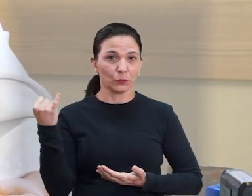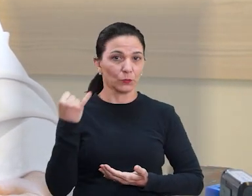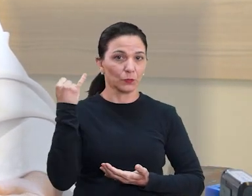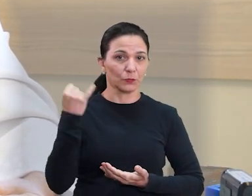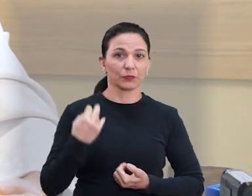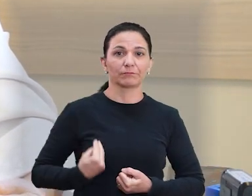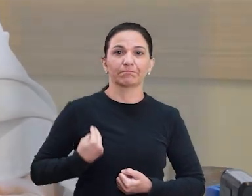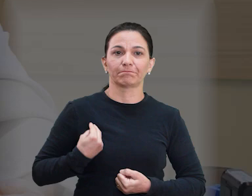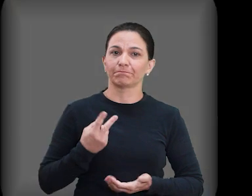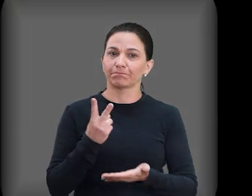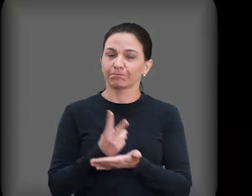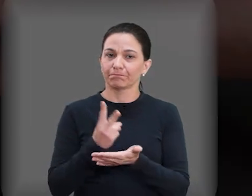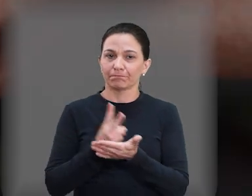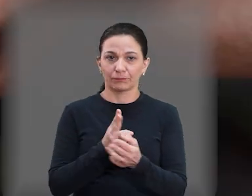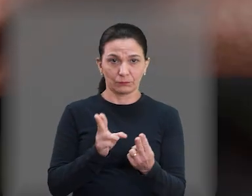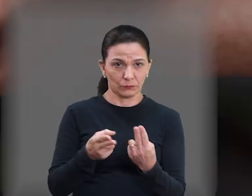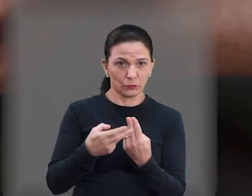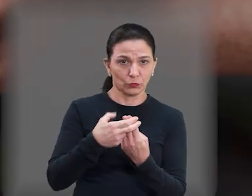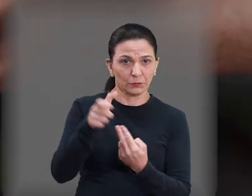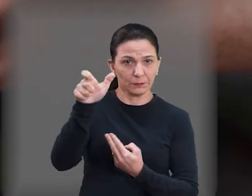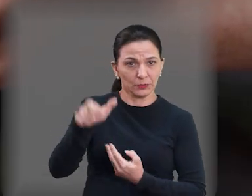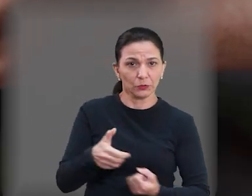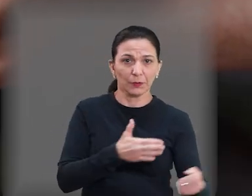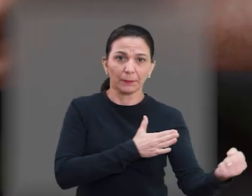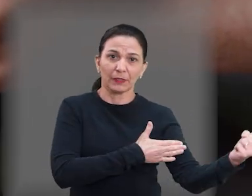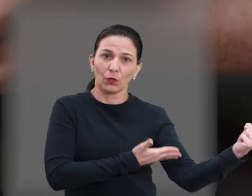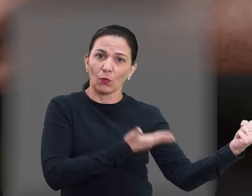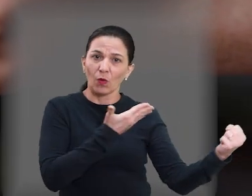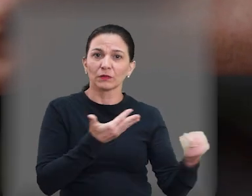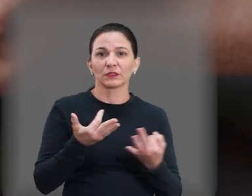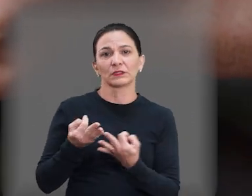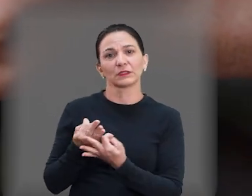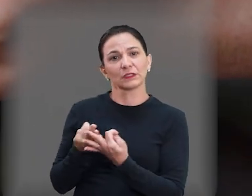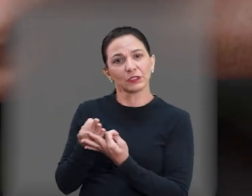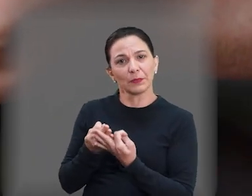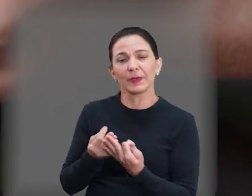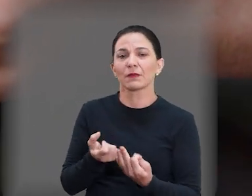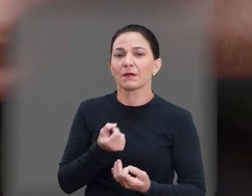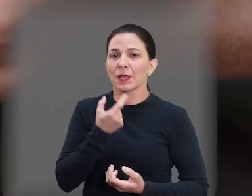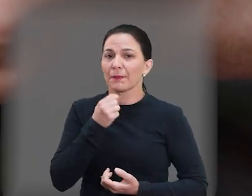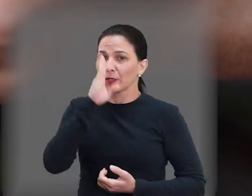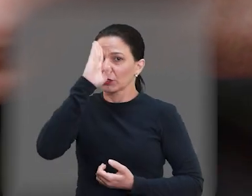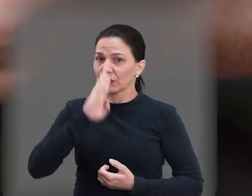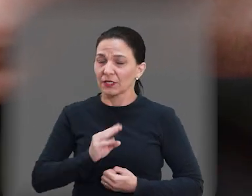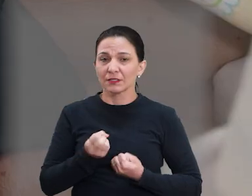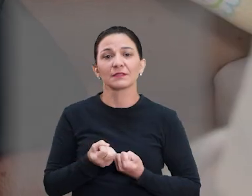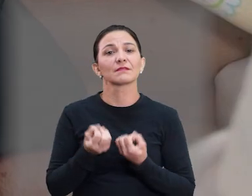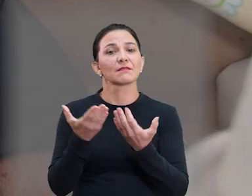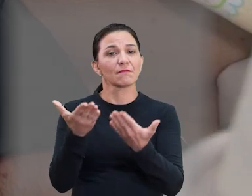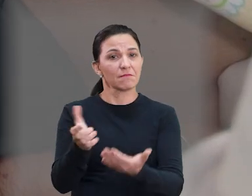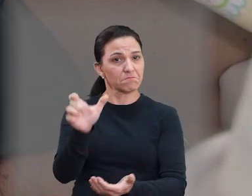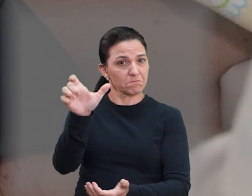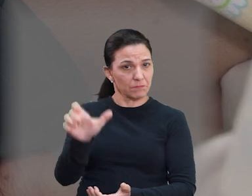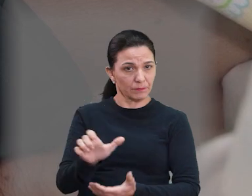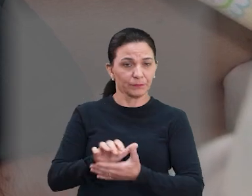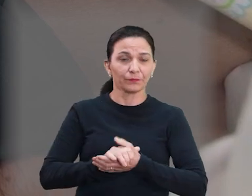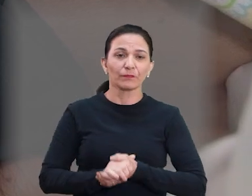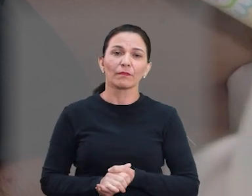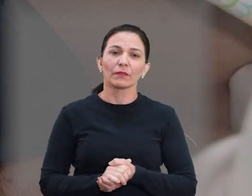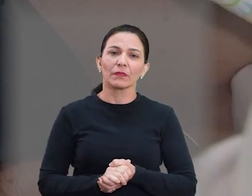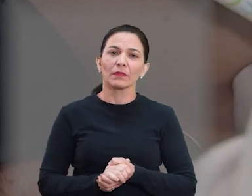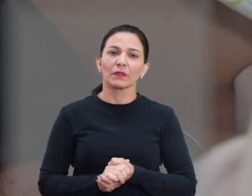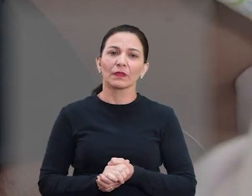a insciência renal o uso da medicação para quem tem pressão alta é fundamental deve ser